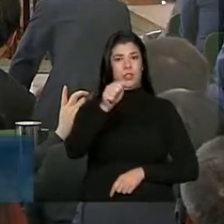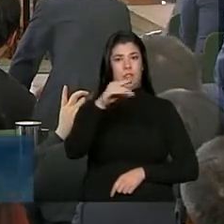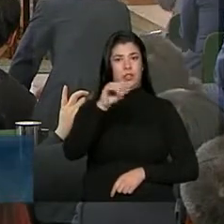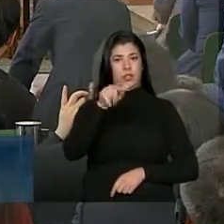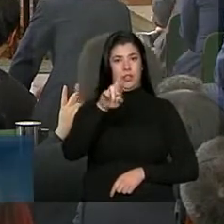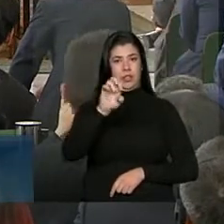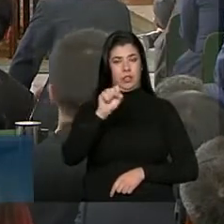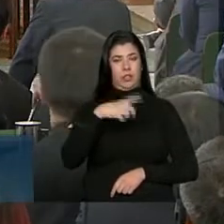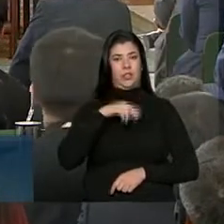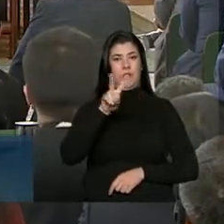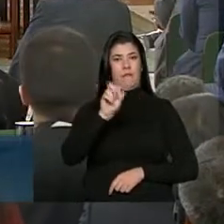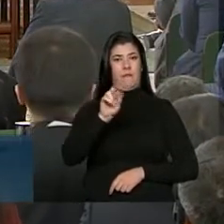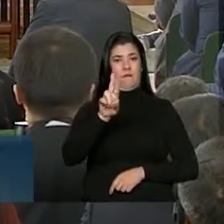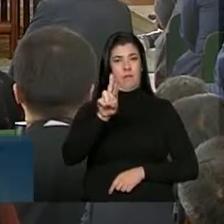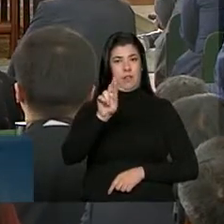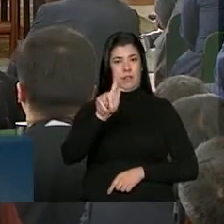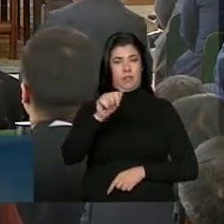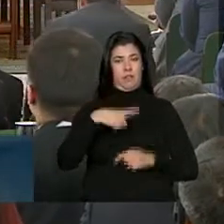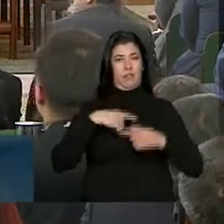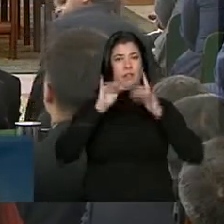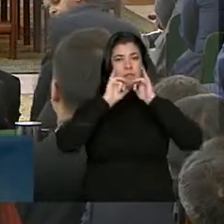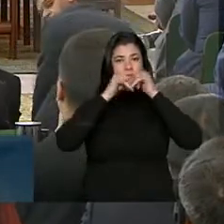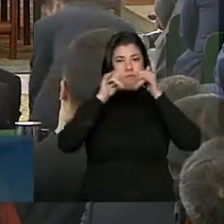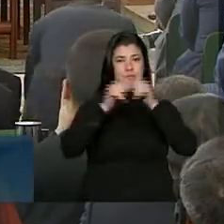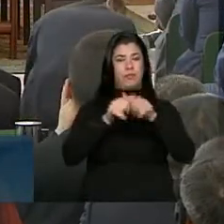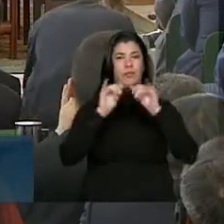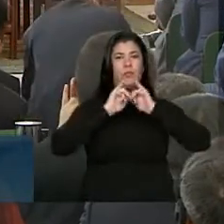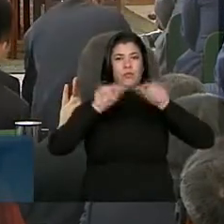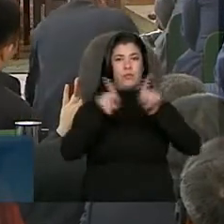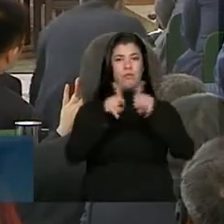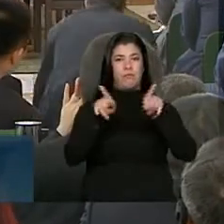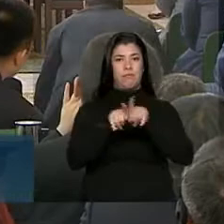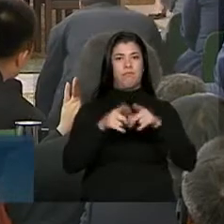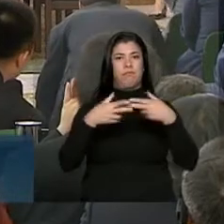remoto, telecomunicações e tecnologia da informação.